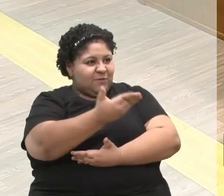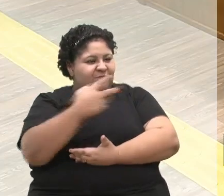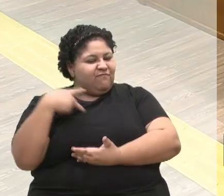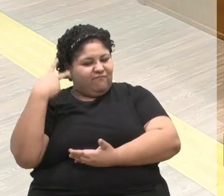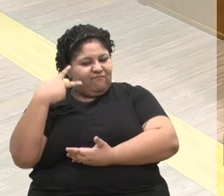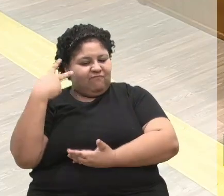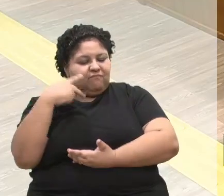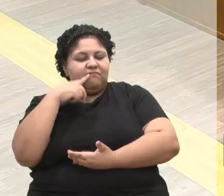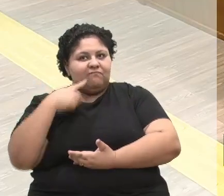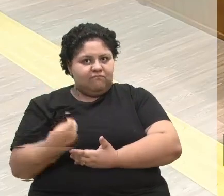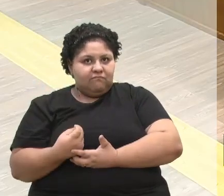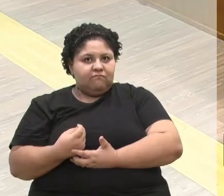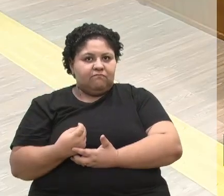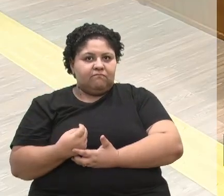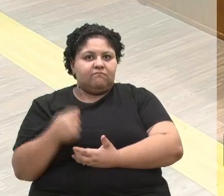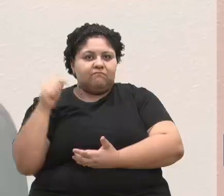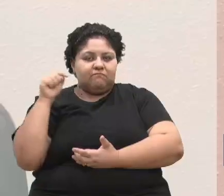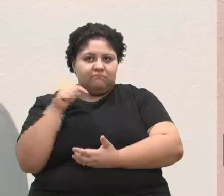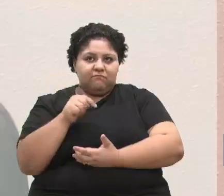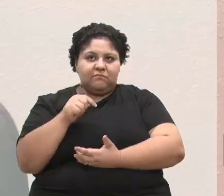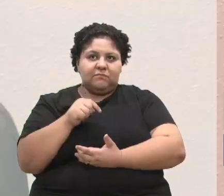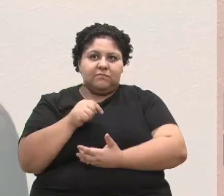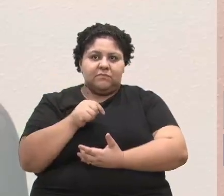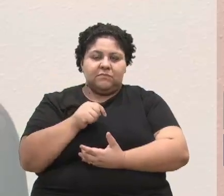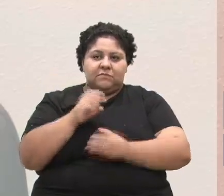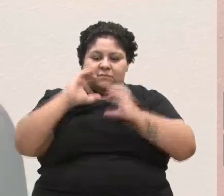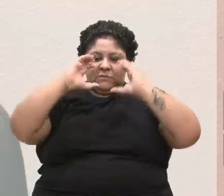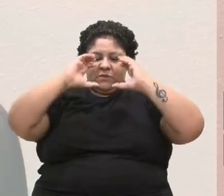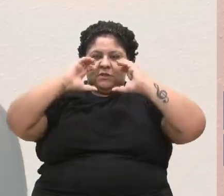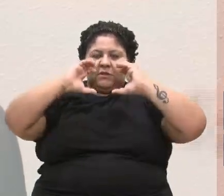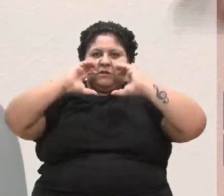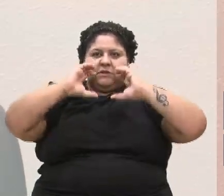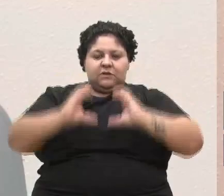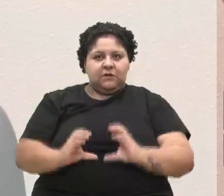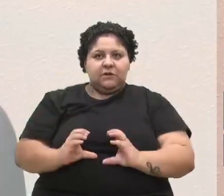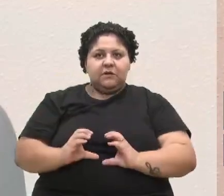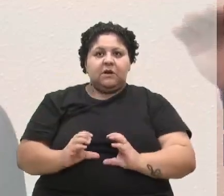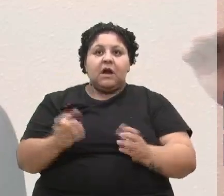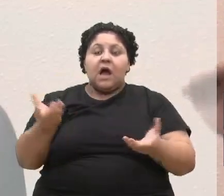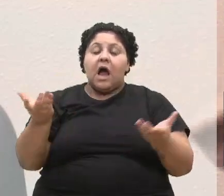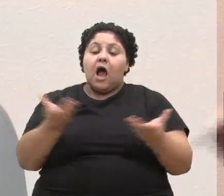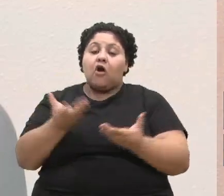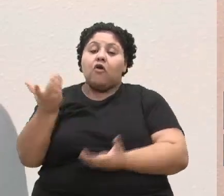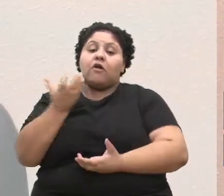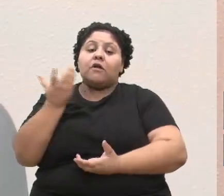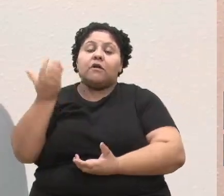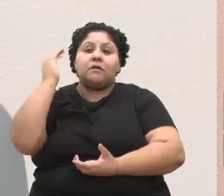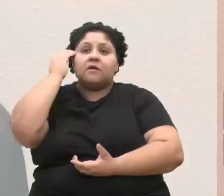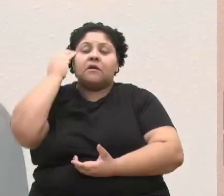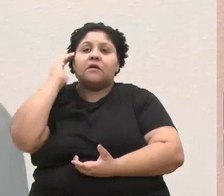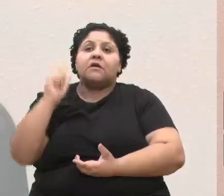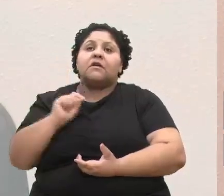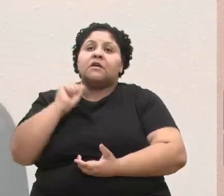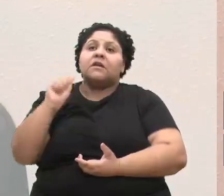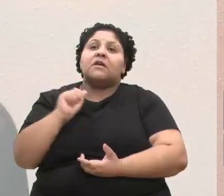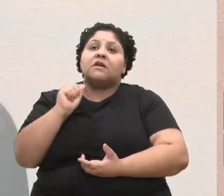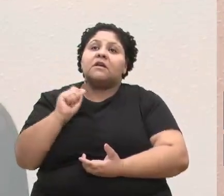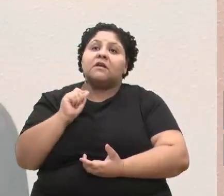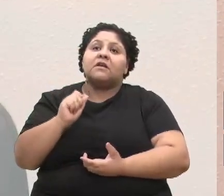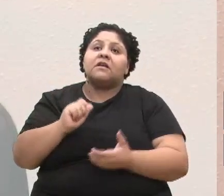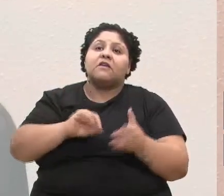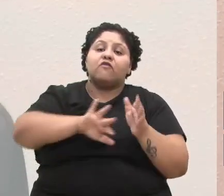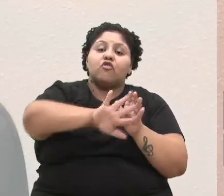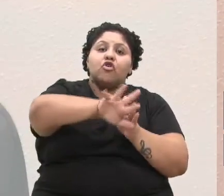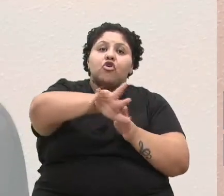postura. Tá? Essa é a postura que a senhora teve aqui dentro para falar. E agora eu quero saber que quem foi